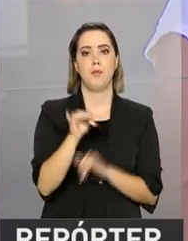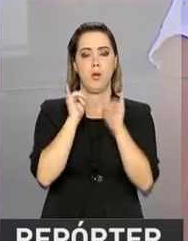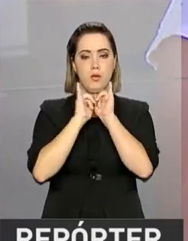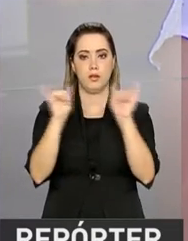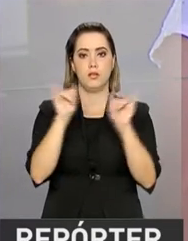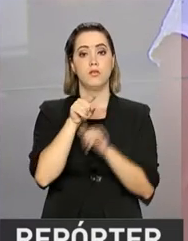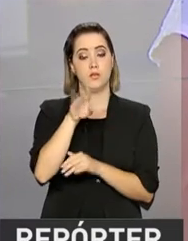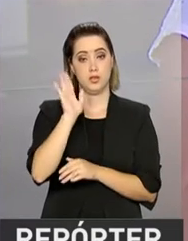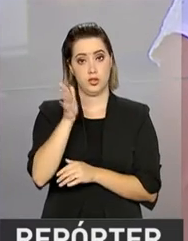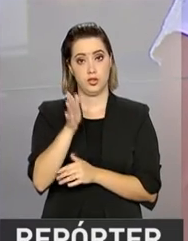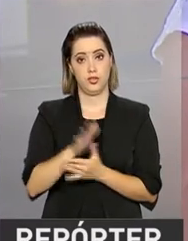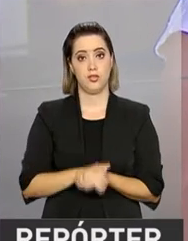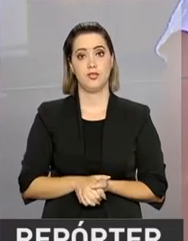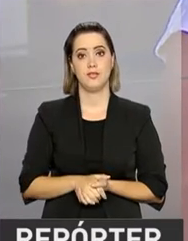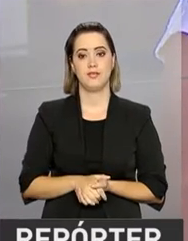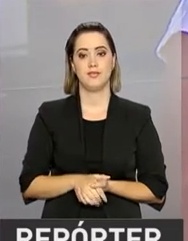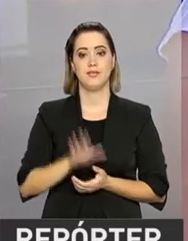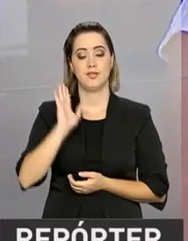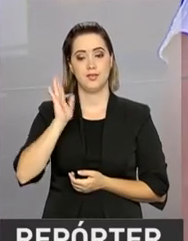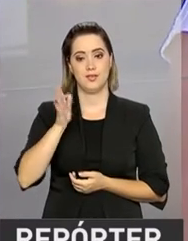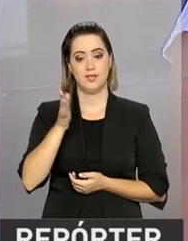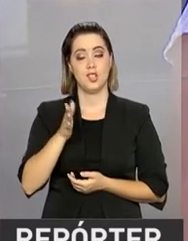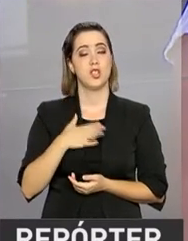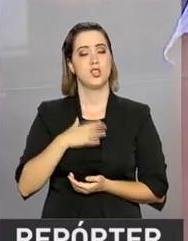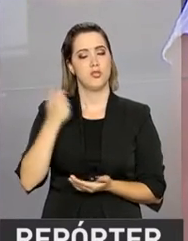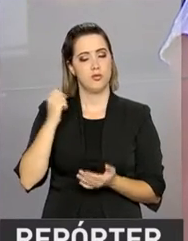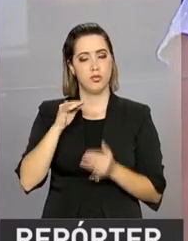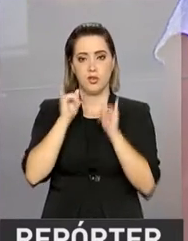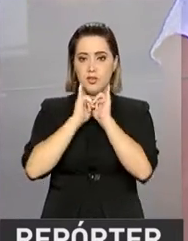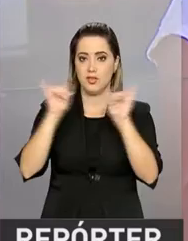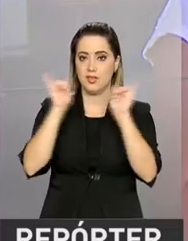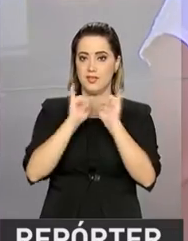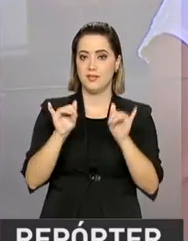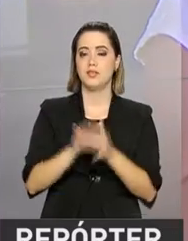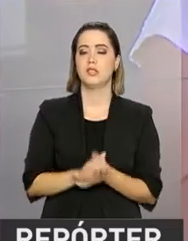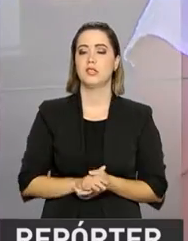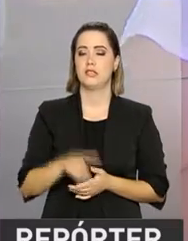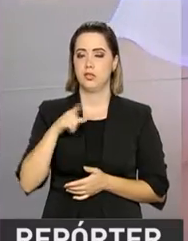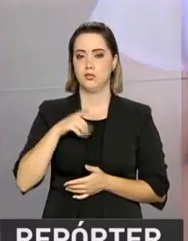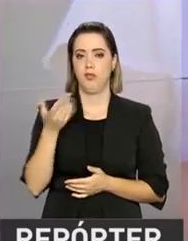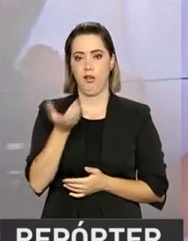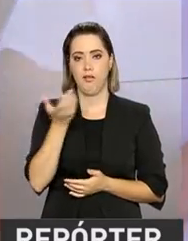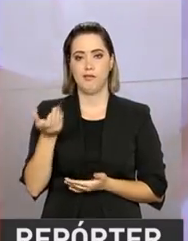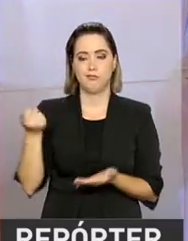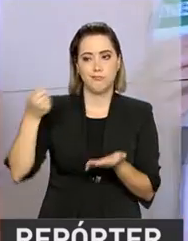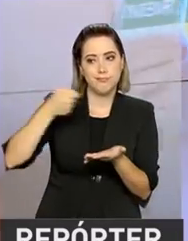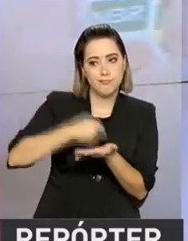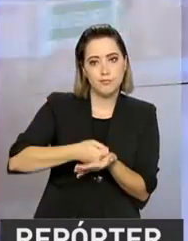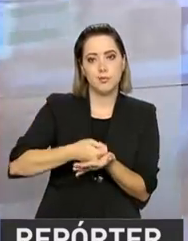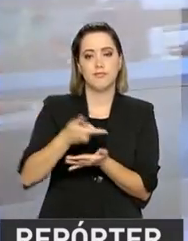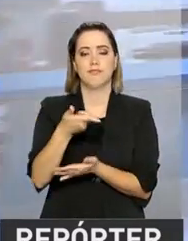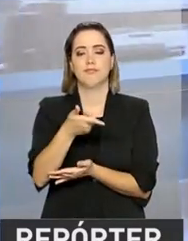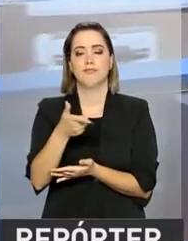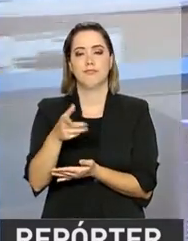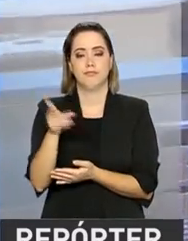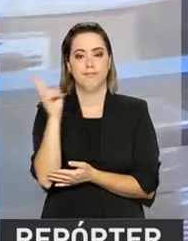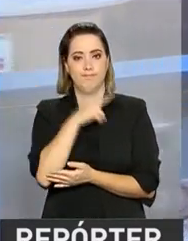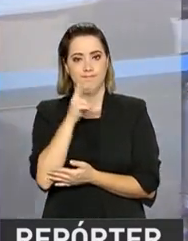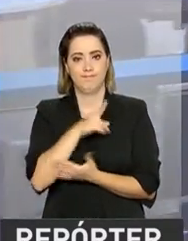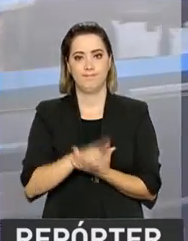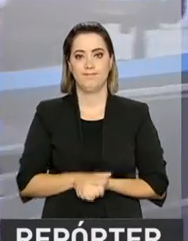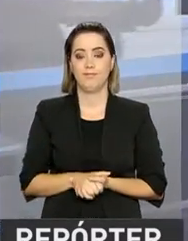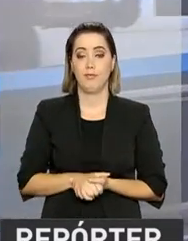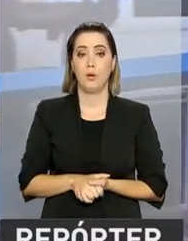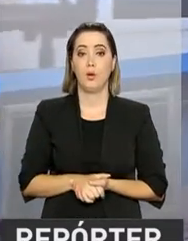fez a sua a garantia minha instituição o quanto antes dona brigado pelas informações o banco central quer